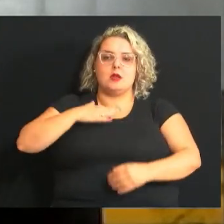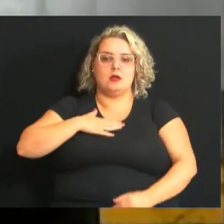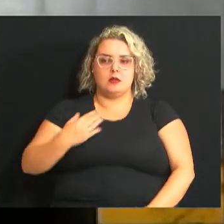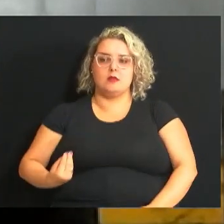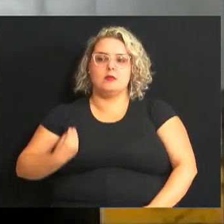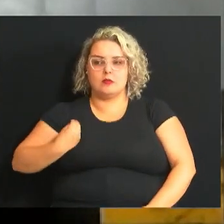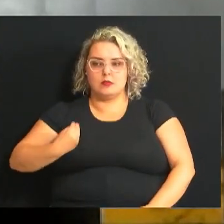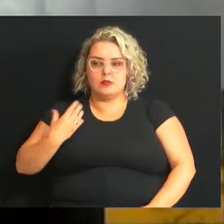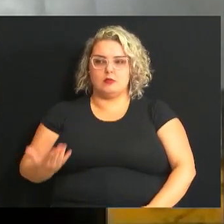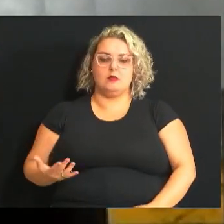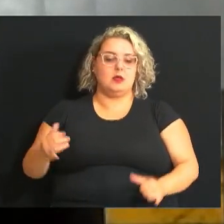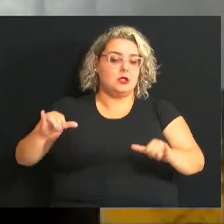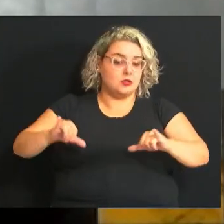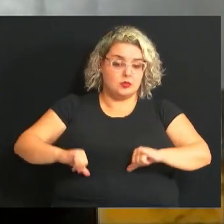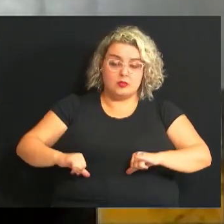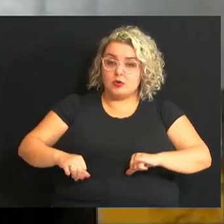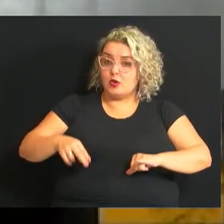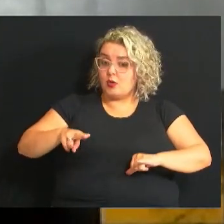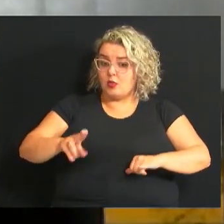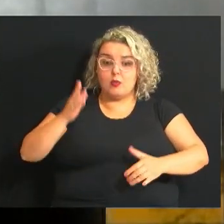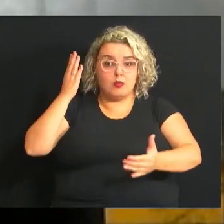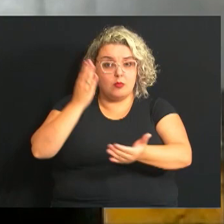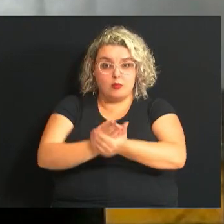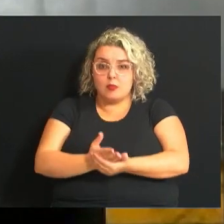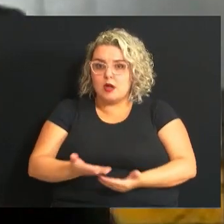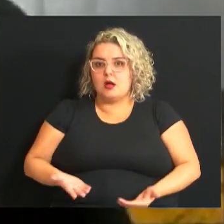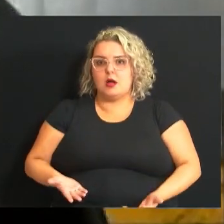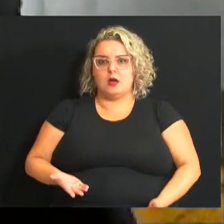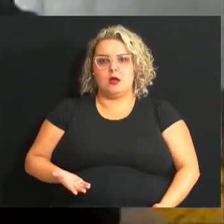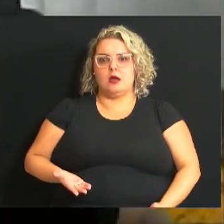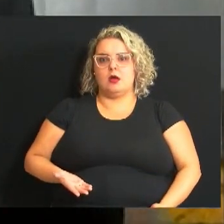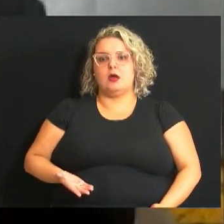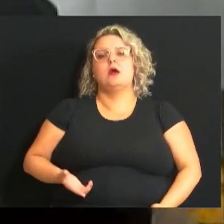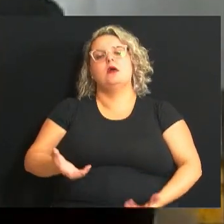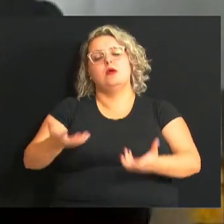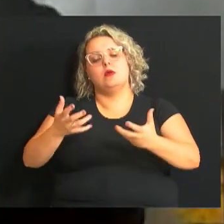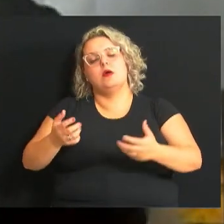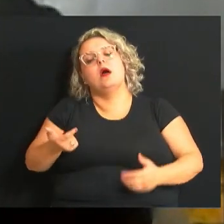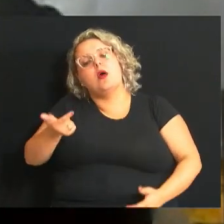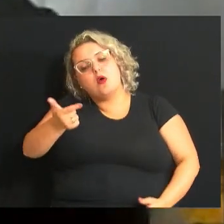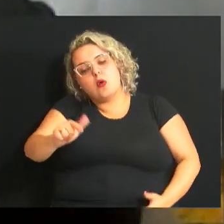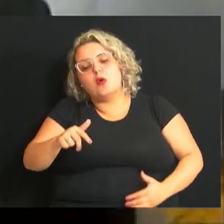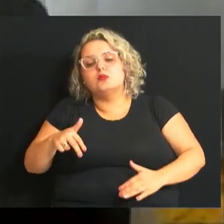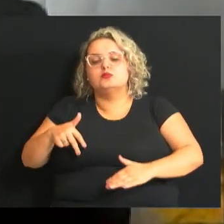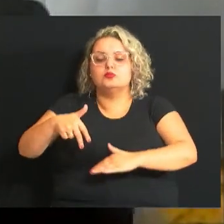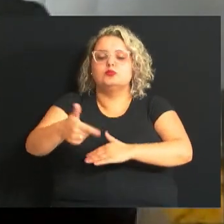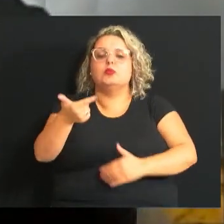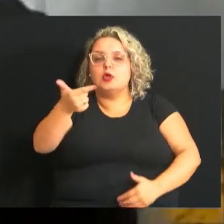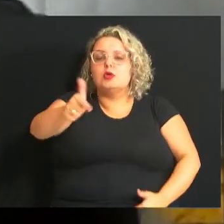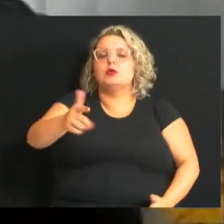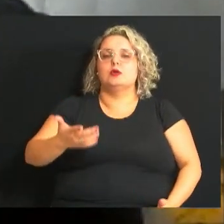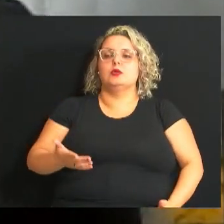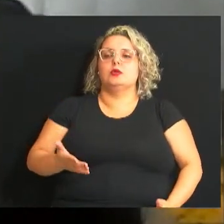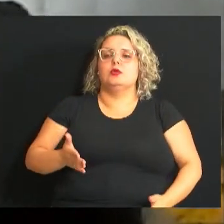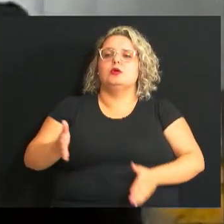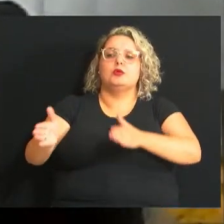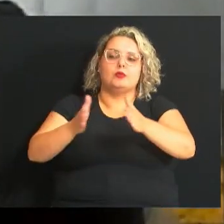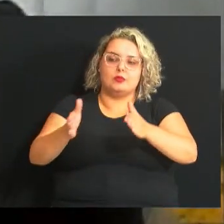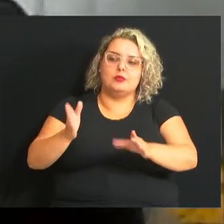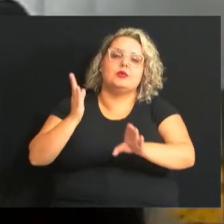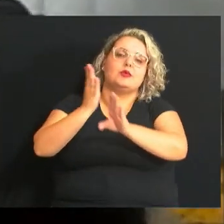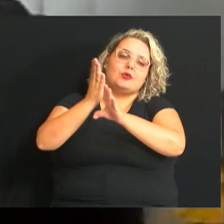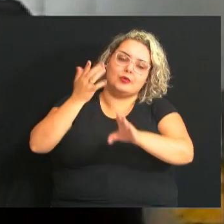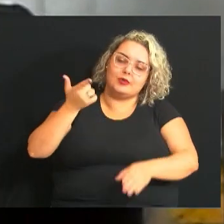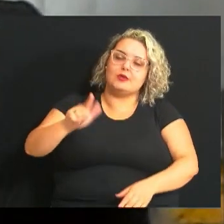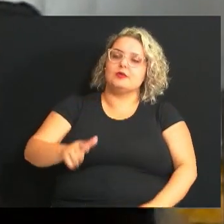ou prosseguir, eu quero prosseguir, porque eu sei que em algum momento aí a gente se encontra de novo. Então é assim.